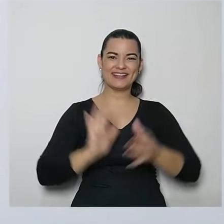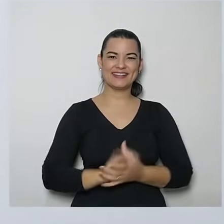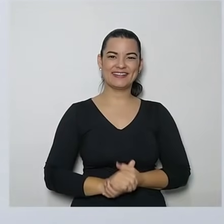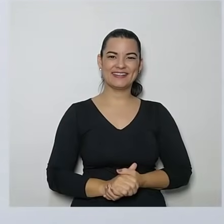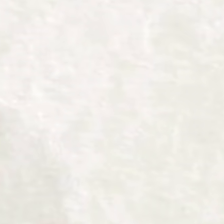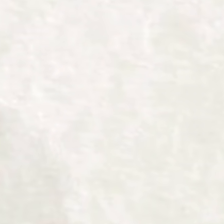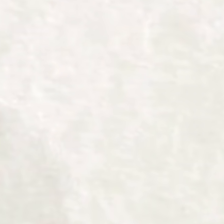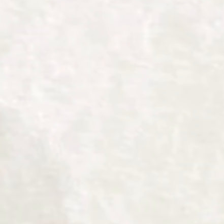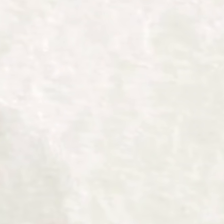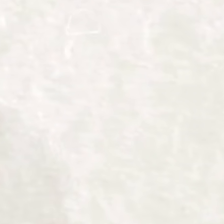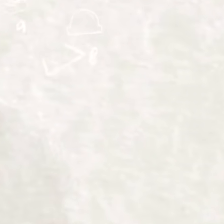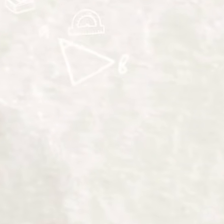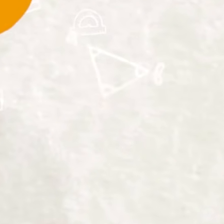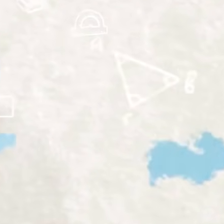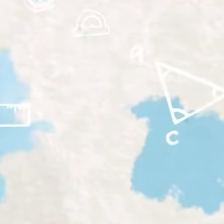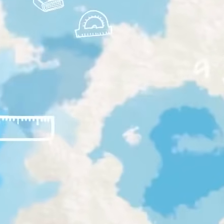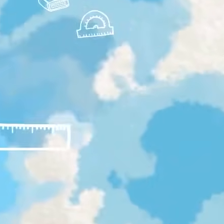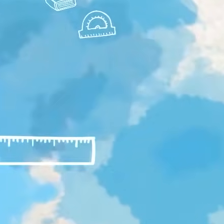lá!